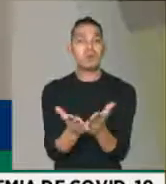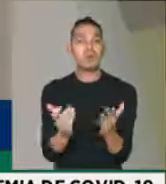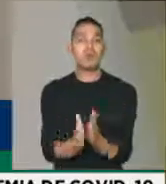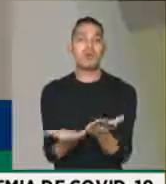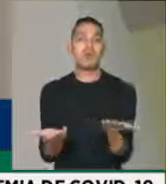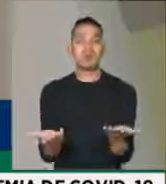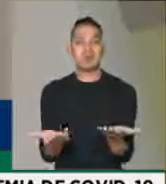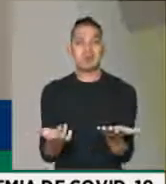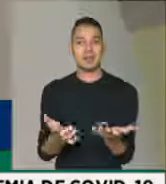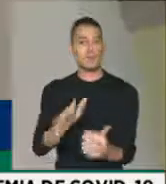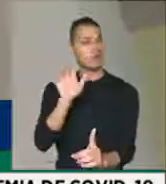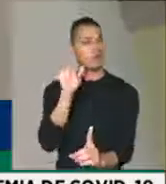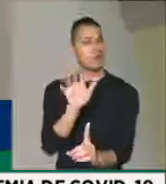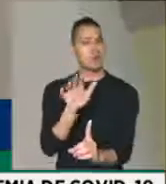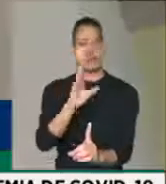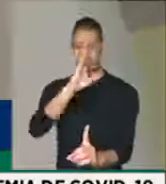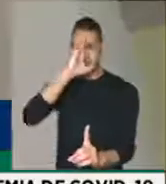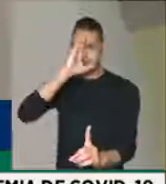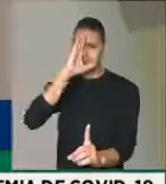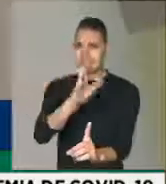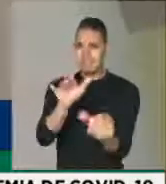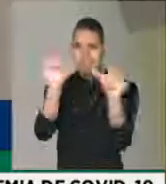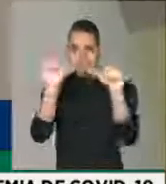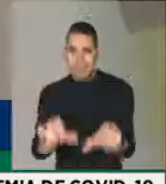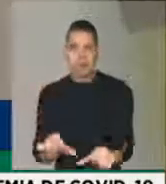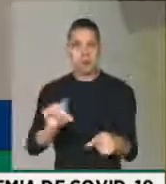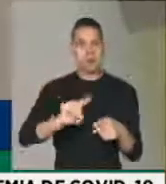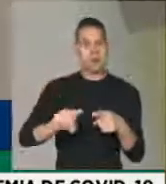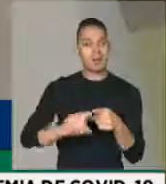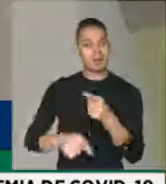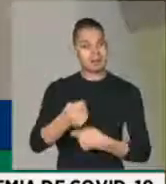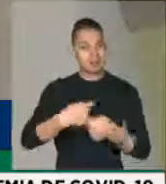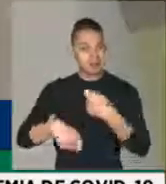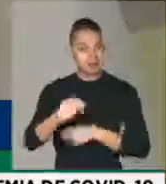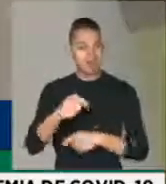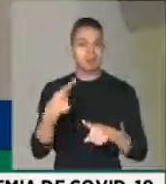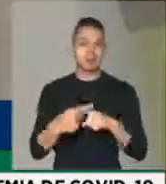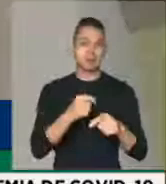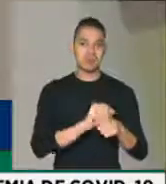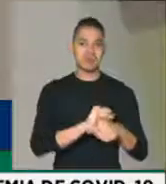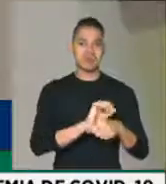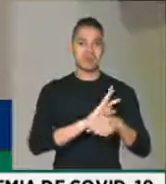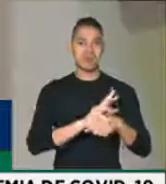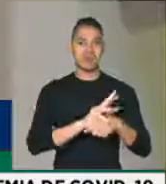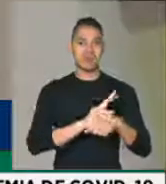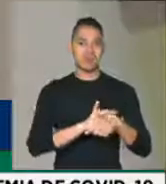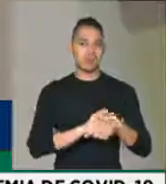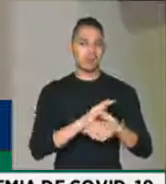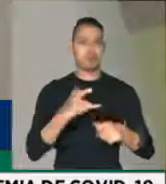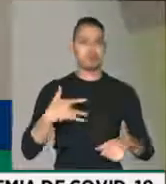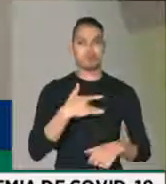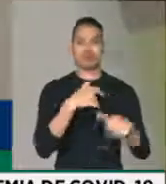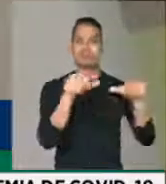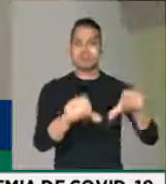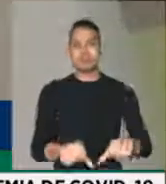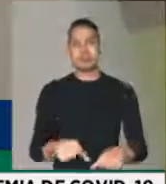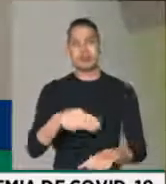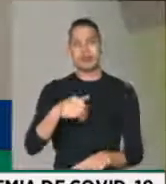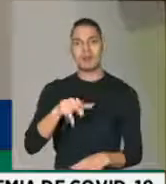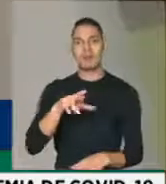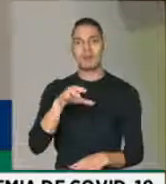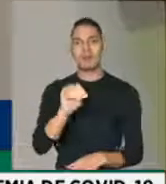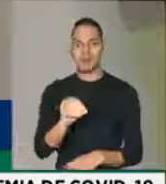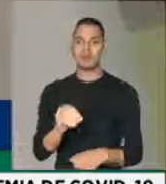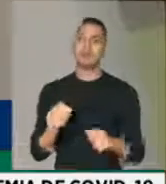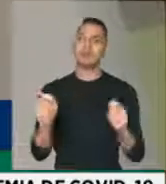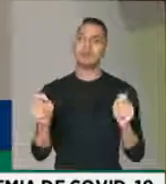que será mais atingida pela crise econômica oriunda da crise da saúde. Nesse sentido, deputado Marcos Pereira, a gente pode ser um